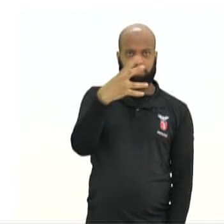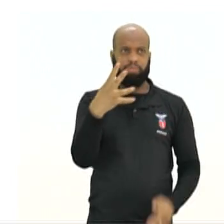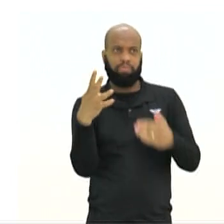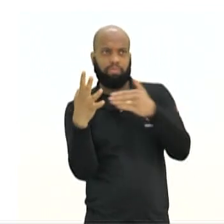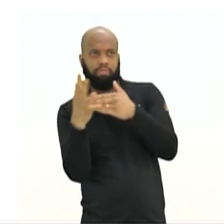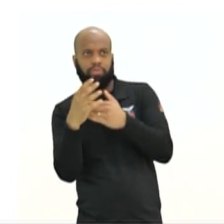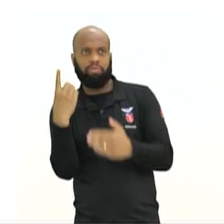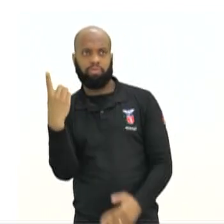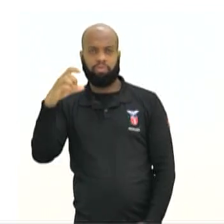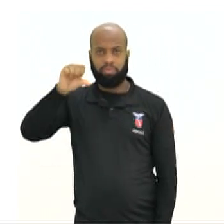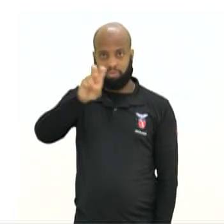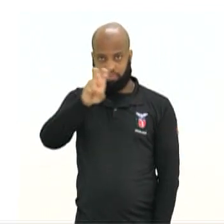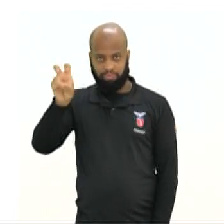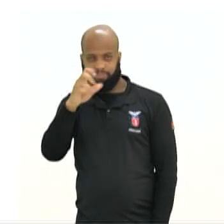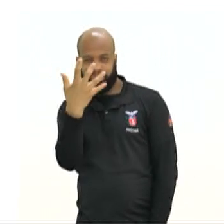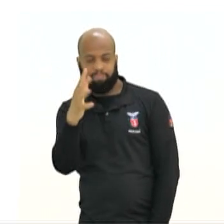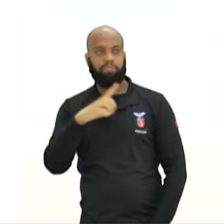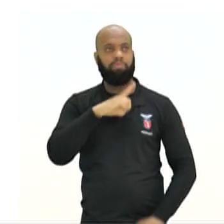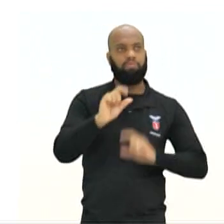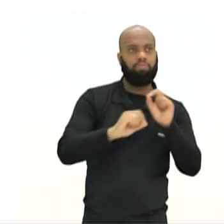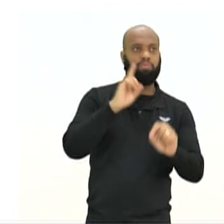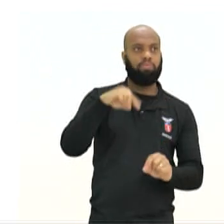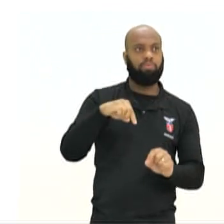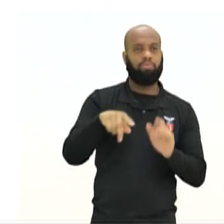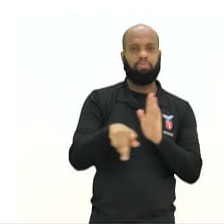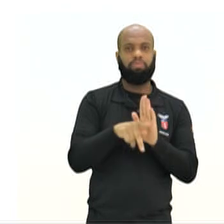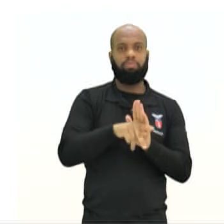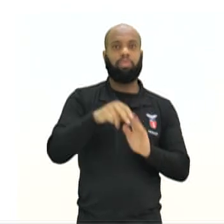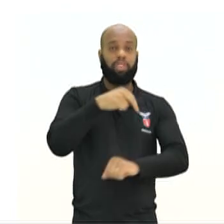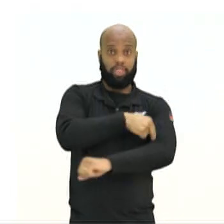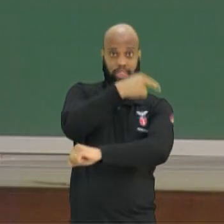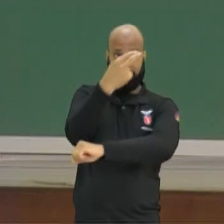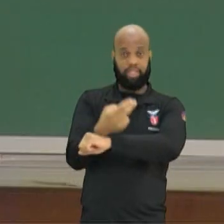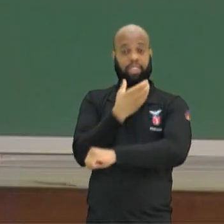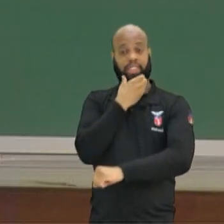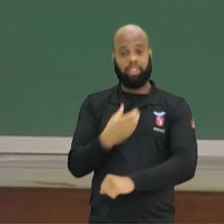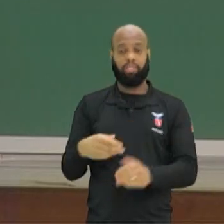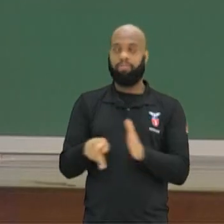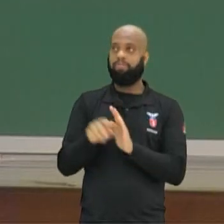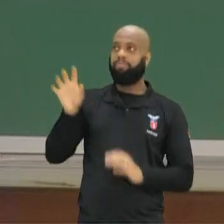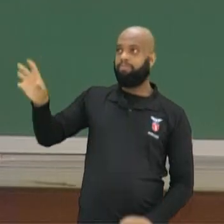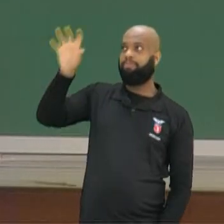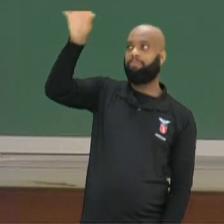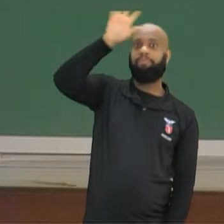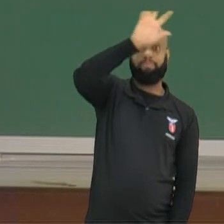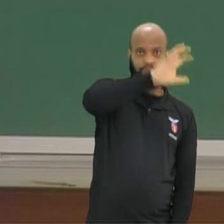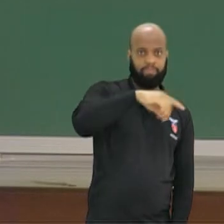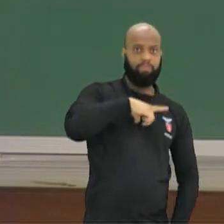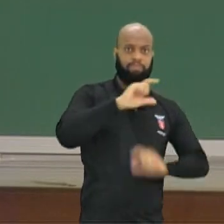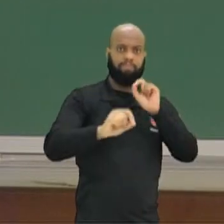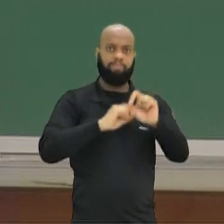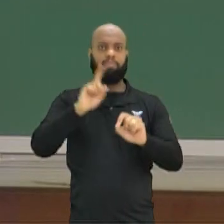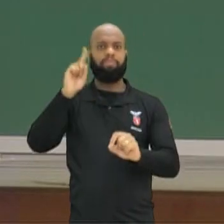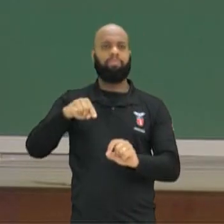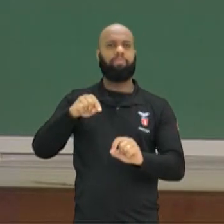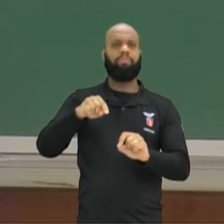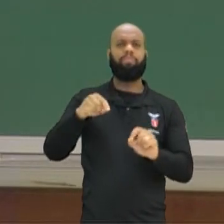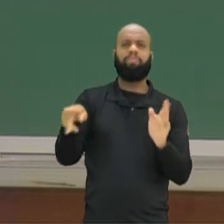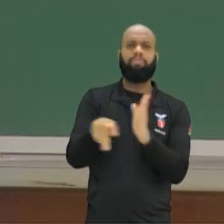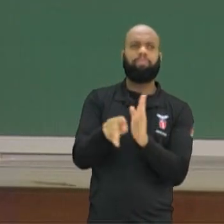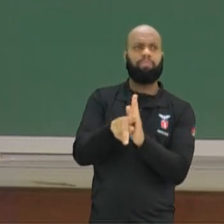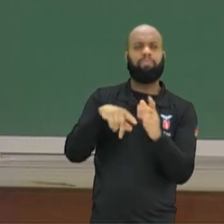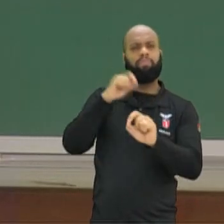por aí, ele escreveu esta obra. Trata-se de um auto de Natal de temática regionalista. A auto de Natal, ele busca um pouco